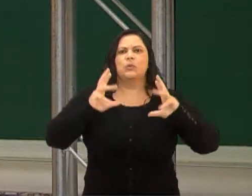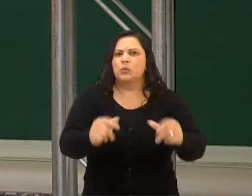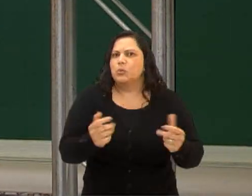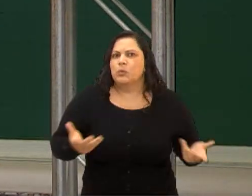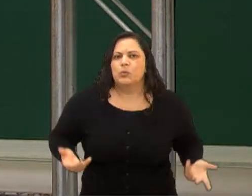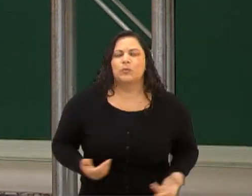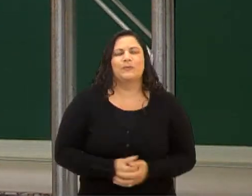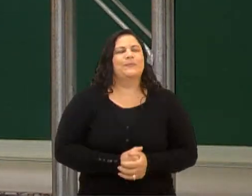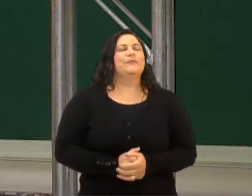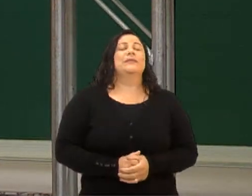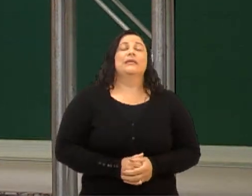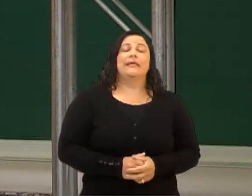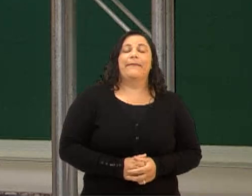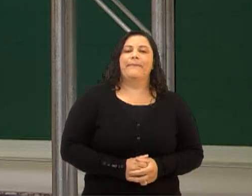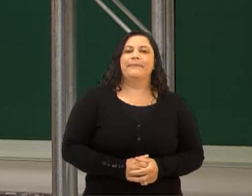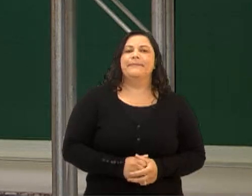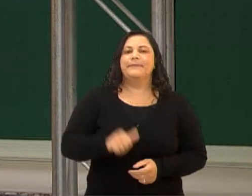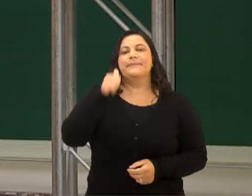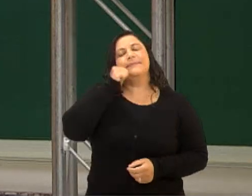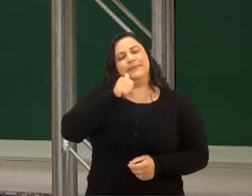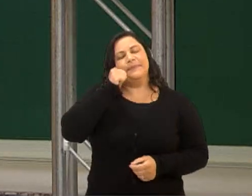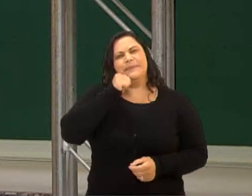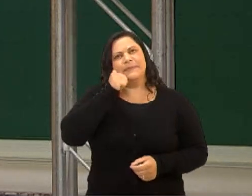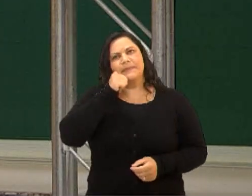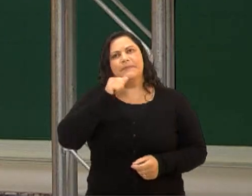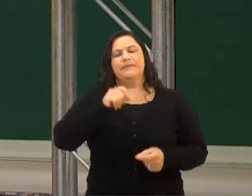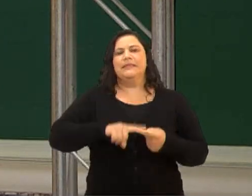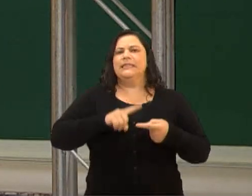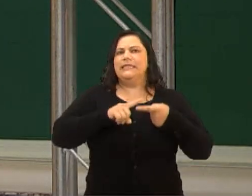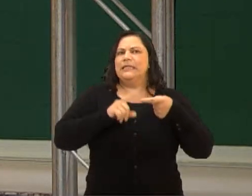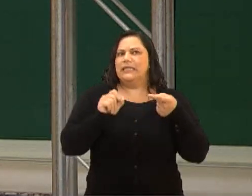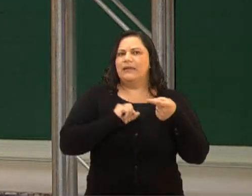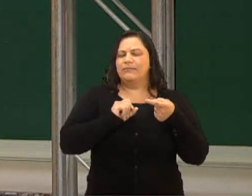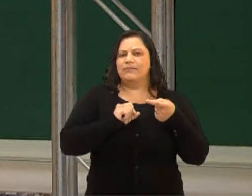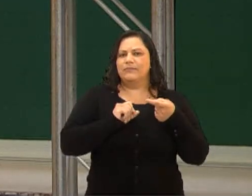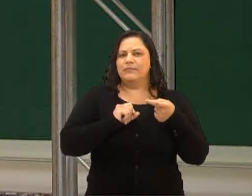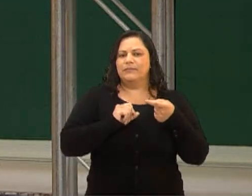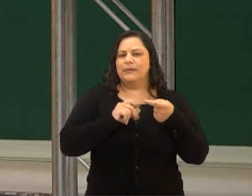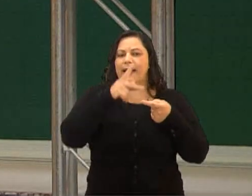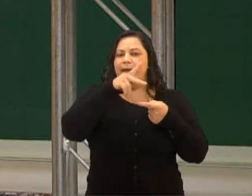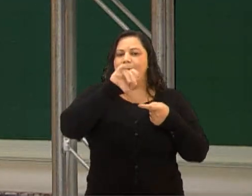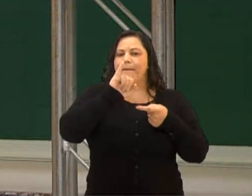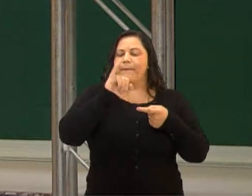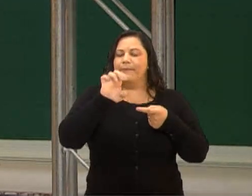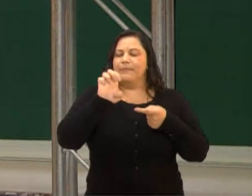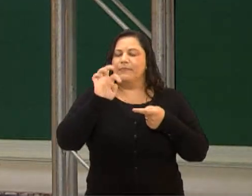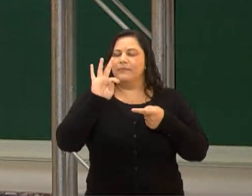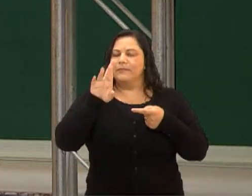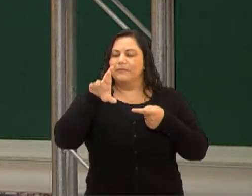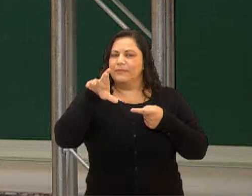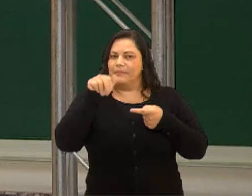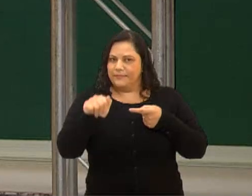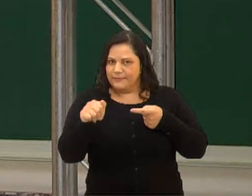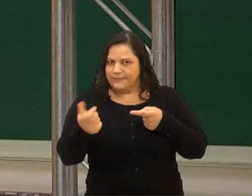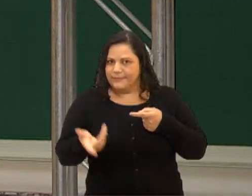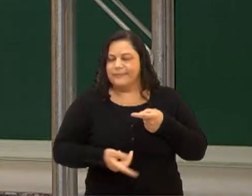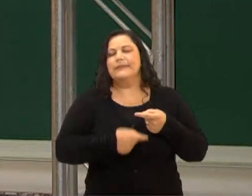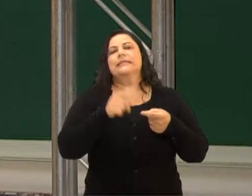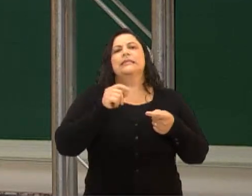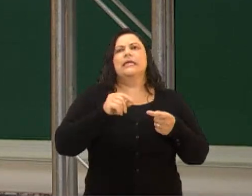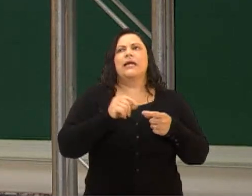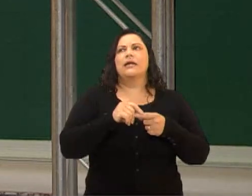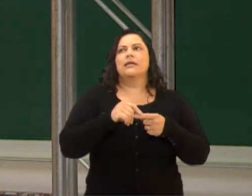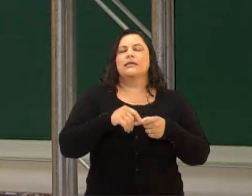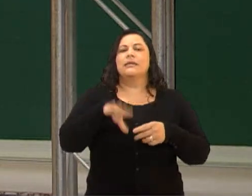Né, mas aqui, ó, a Pietra Yasmin de Oliveira Santos estuda no colégio Helena Vissocky, né, e mora